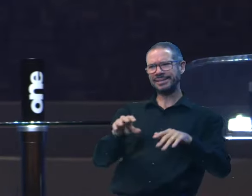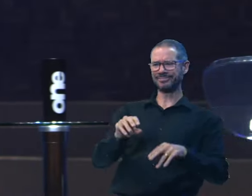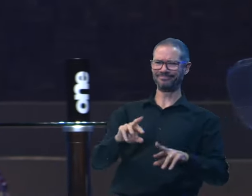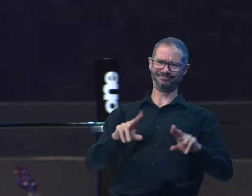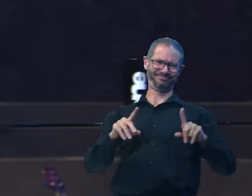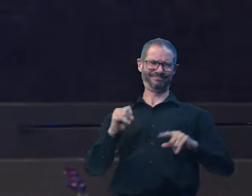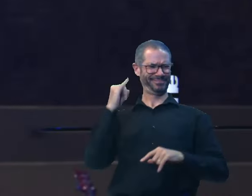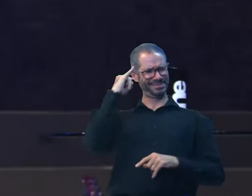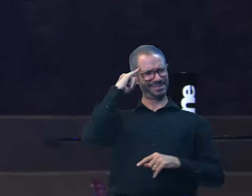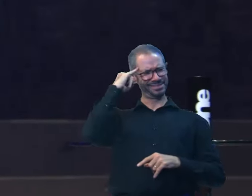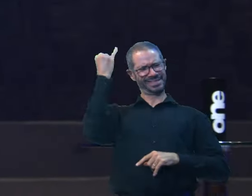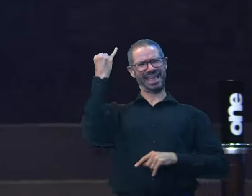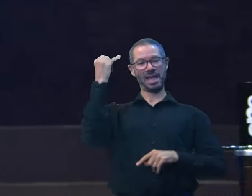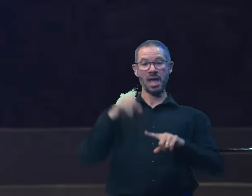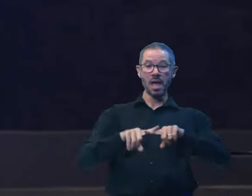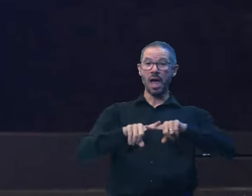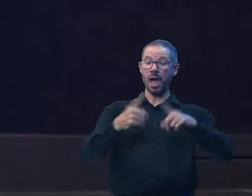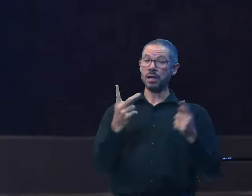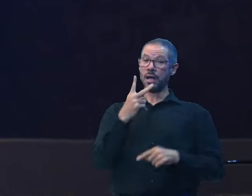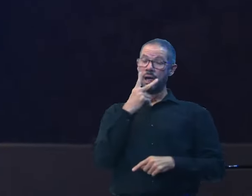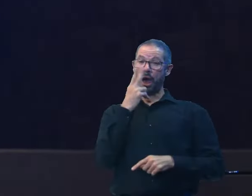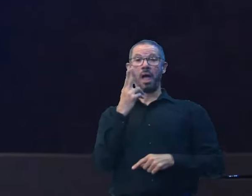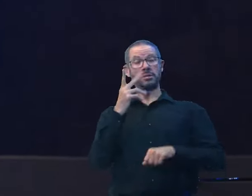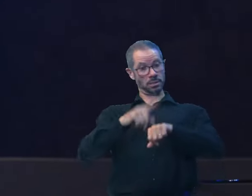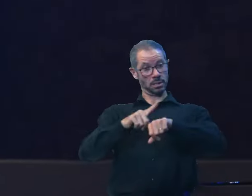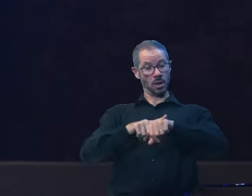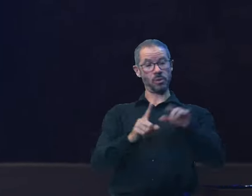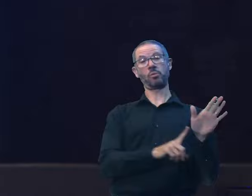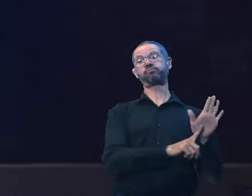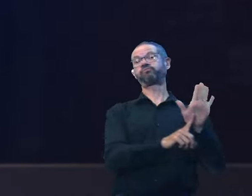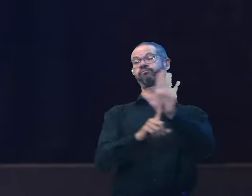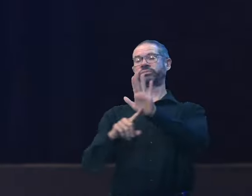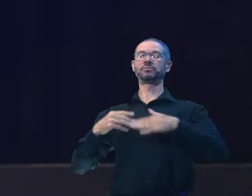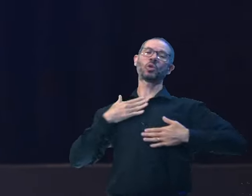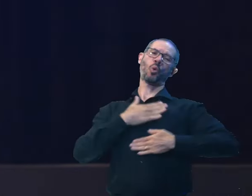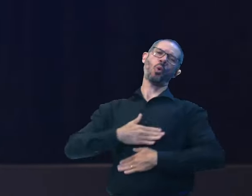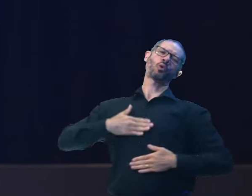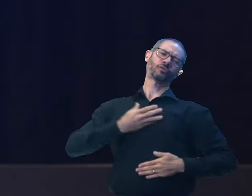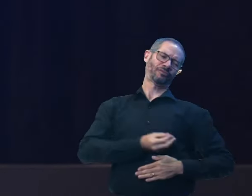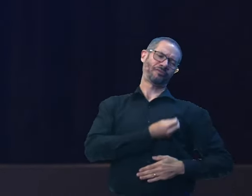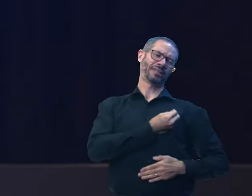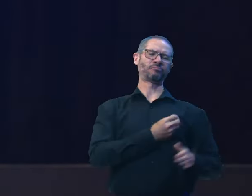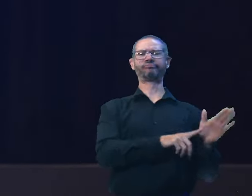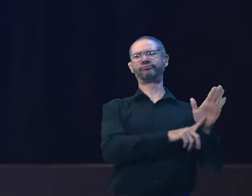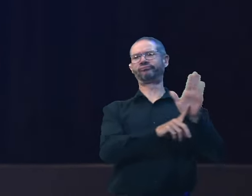ideia, mas acho que está na hora de eu me expor. Eu gosto de me expor.